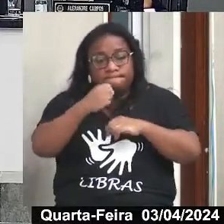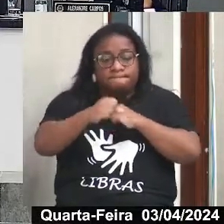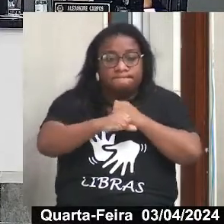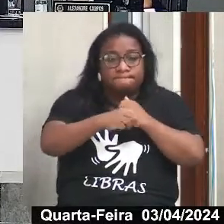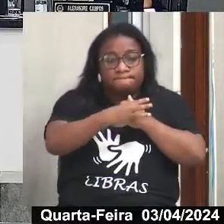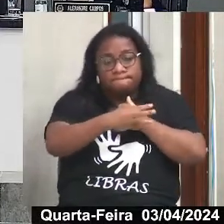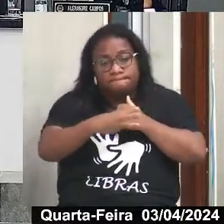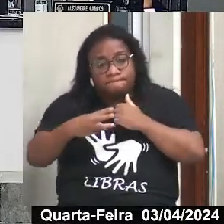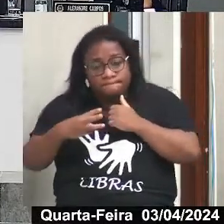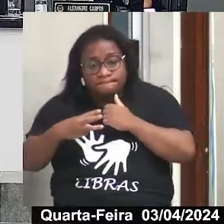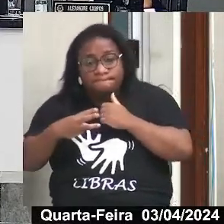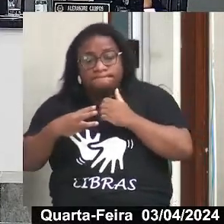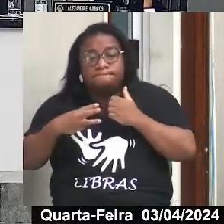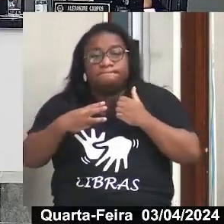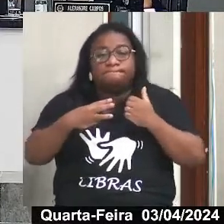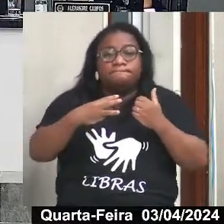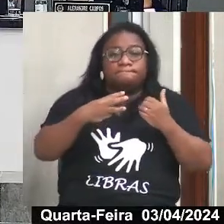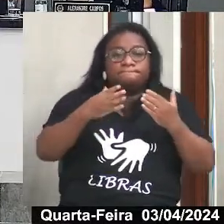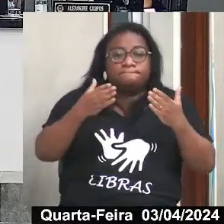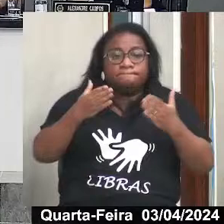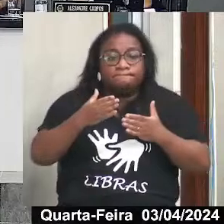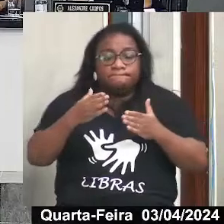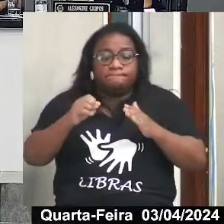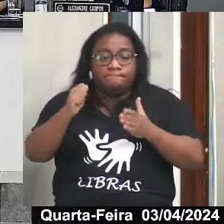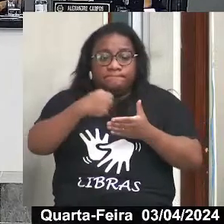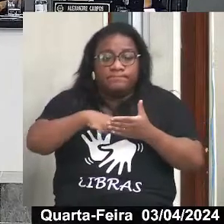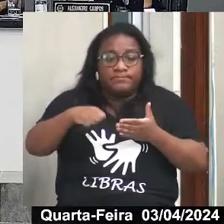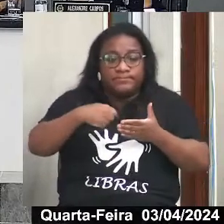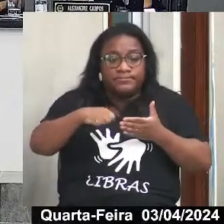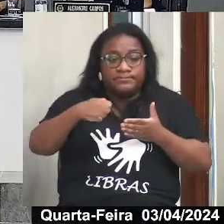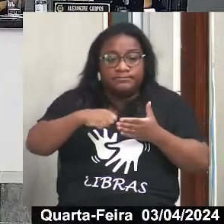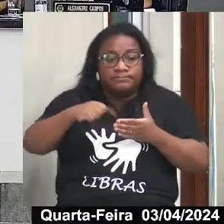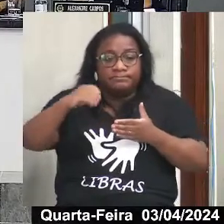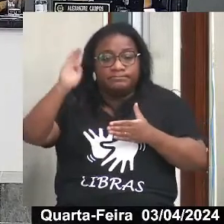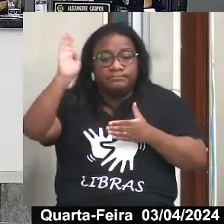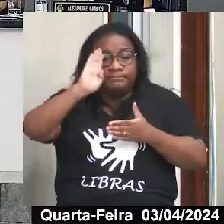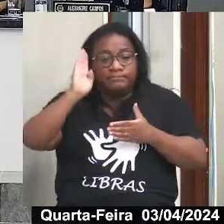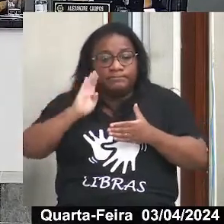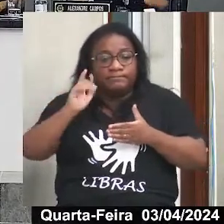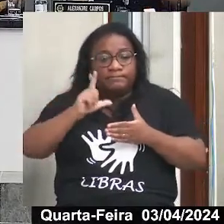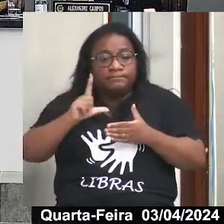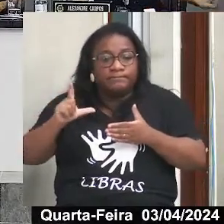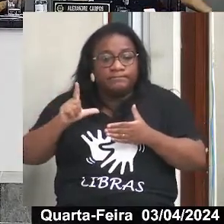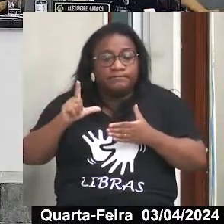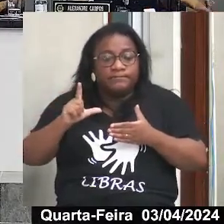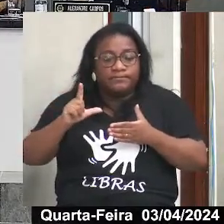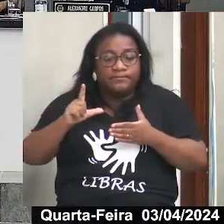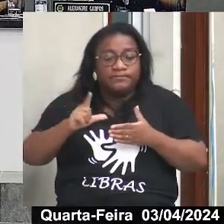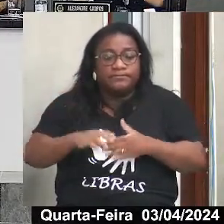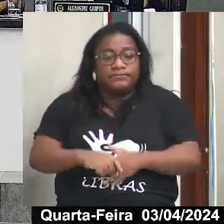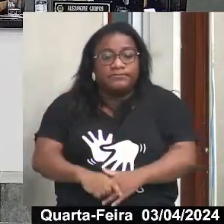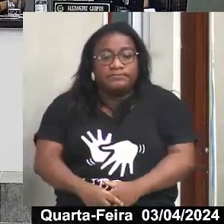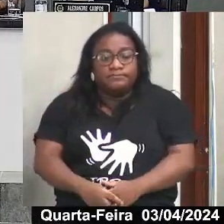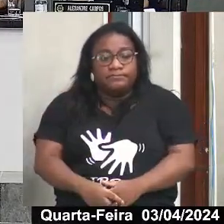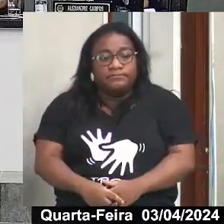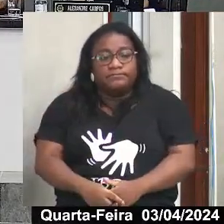97, 2024 e 185, 2024, de autoria do vereador Bob Léo Castilho.